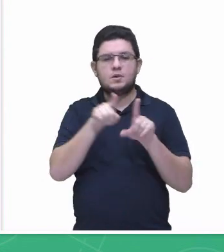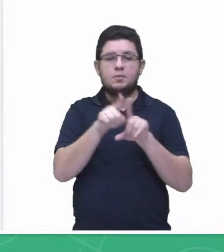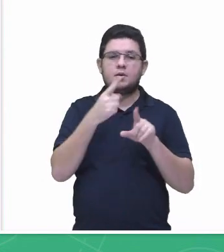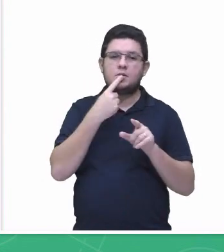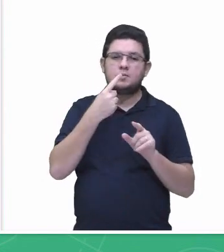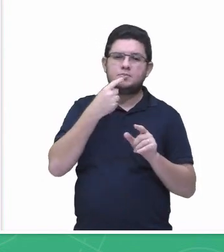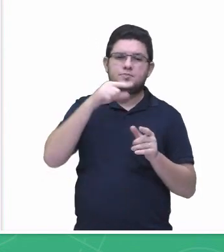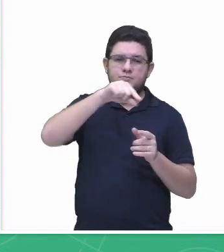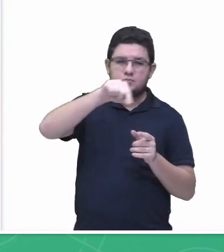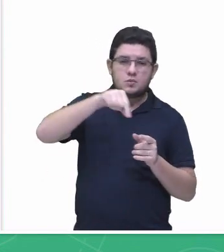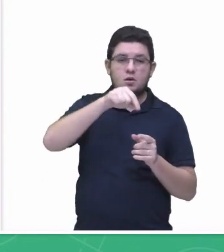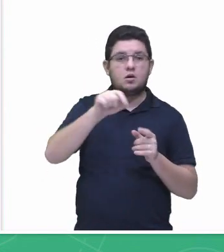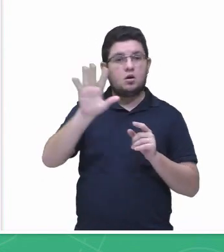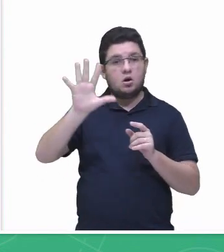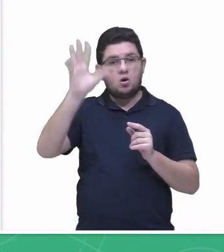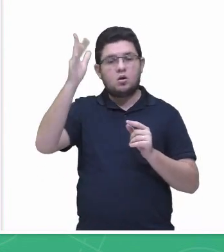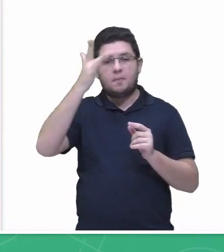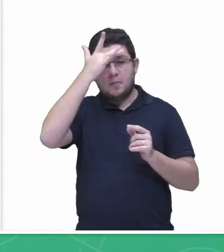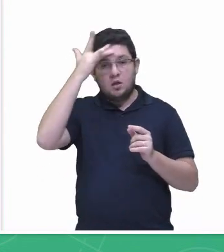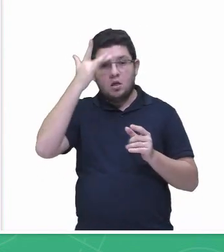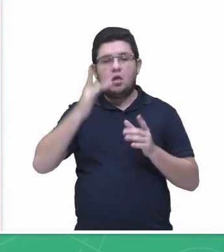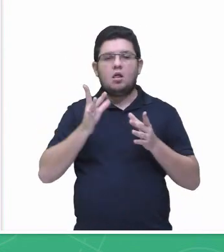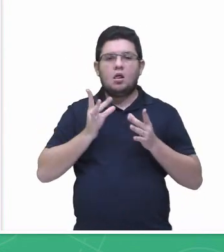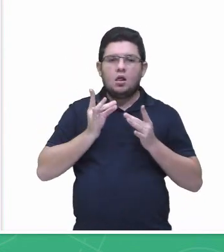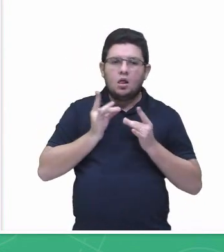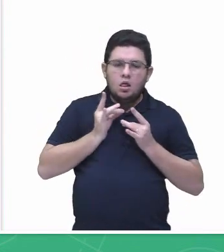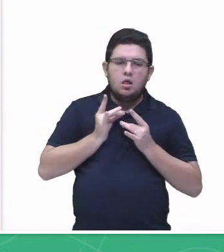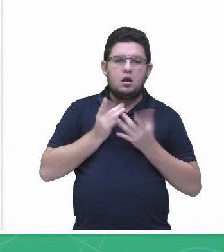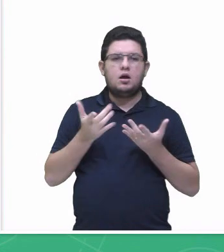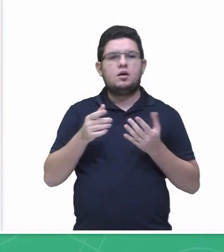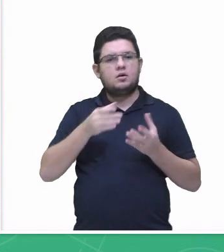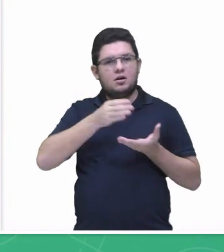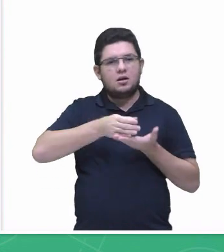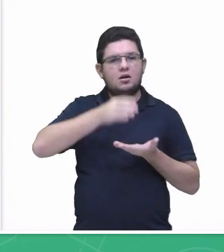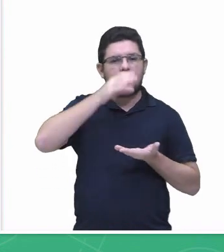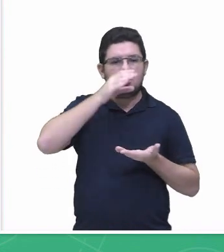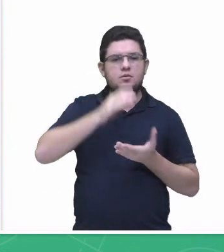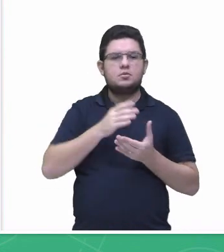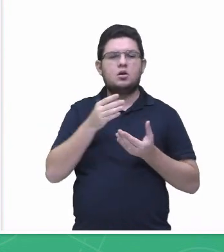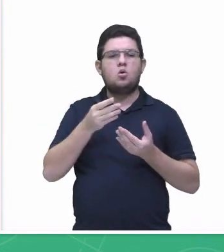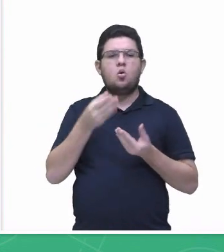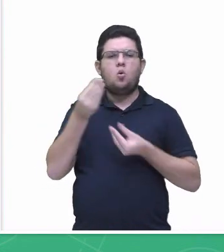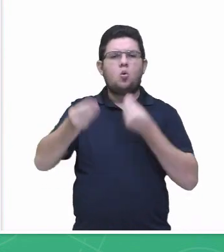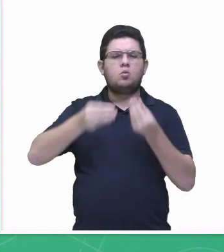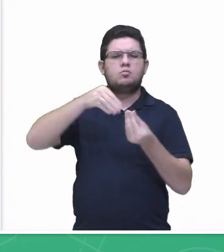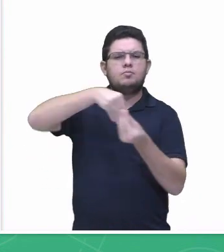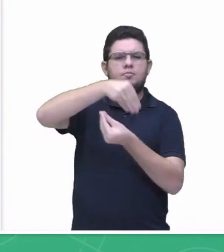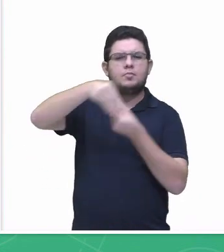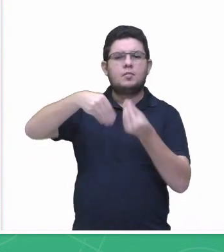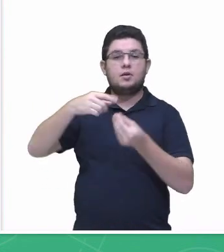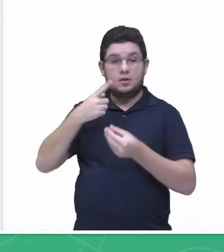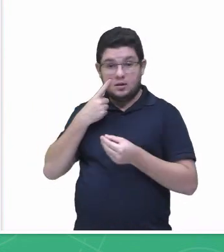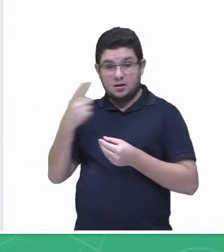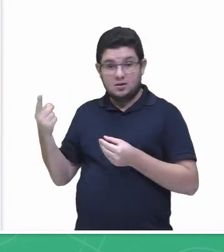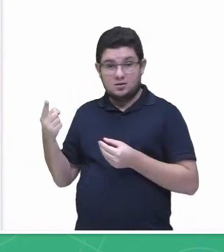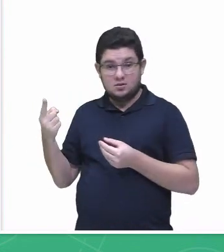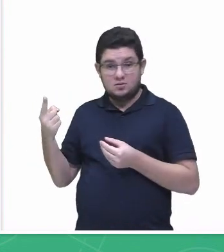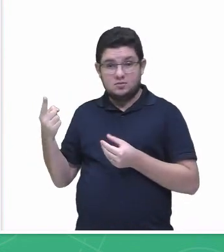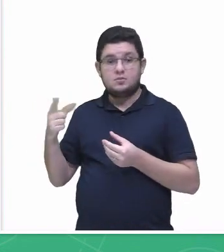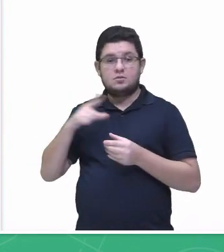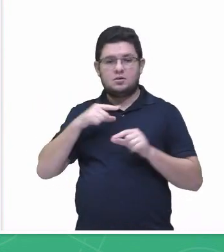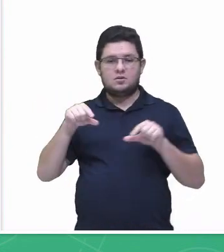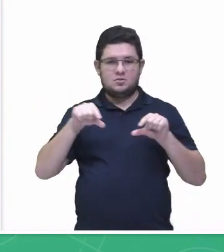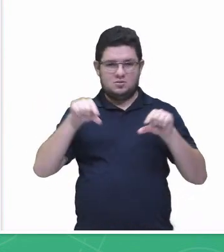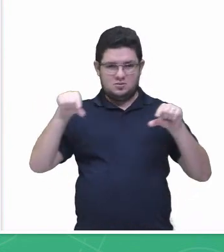casos de desidratação. Ele pode ser preparado a partir da imagem a seguir. Essa imagem é um medidor de soro caseiro.